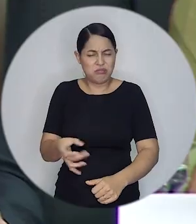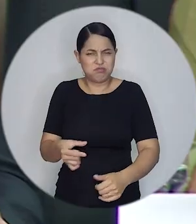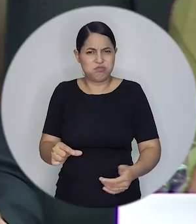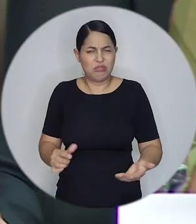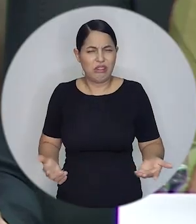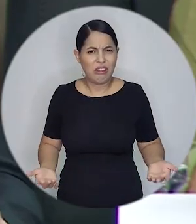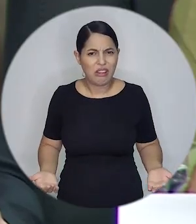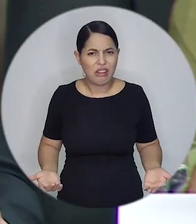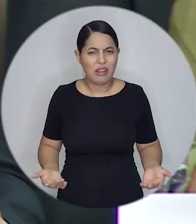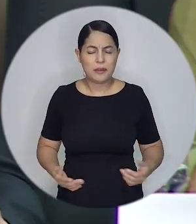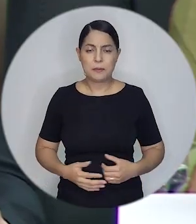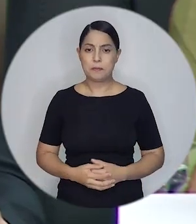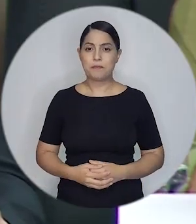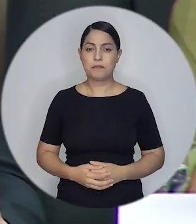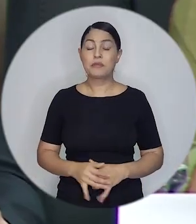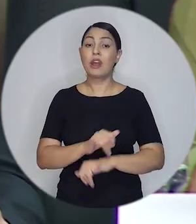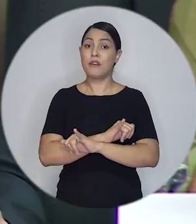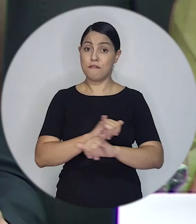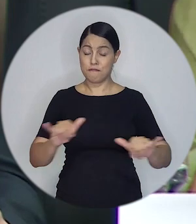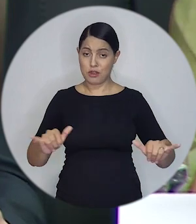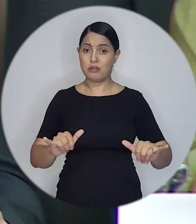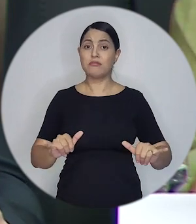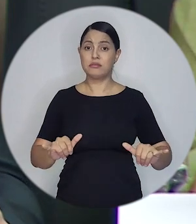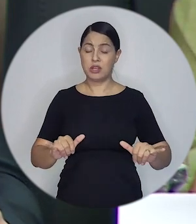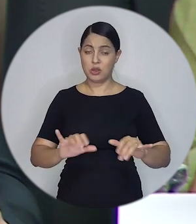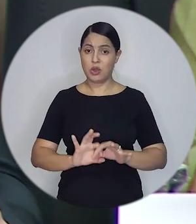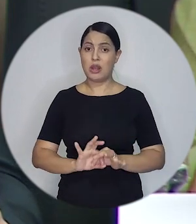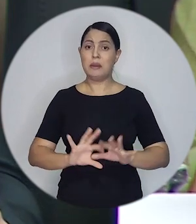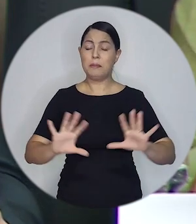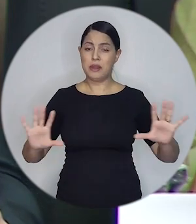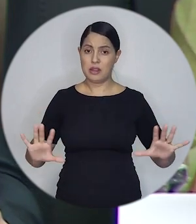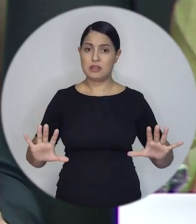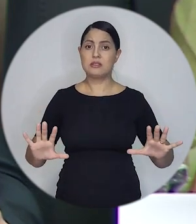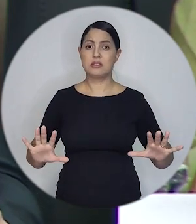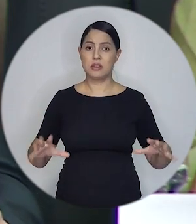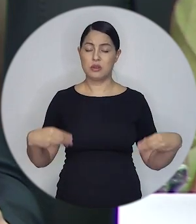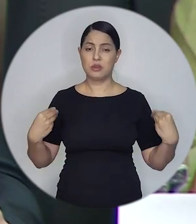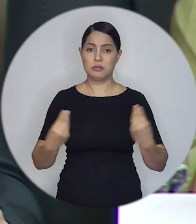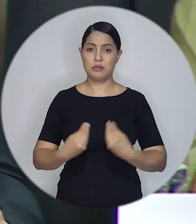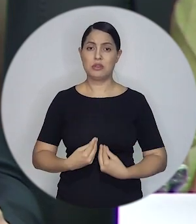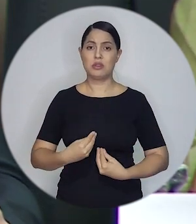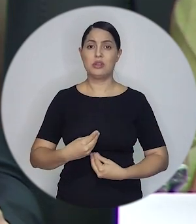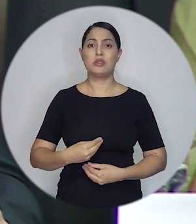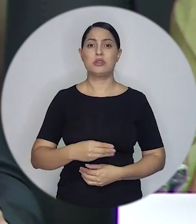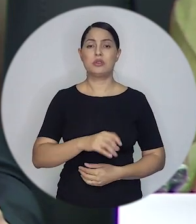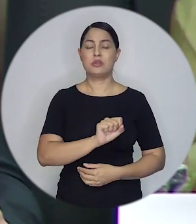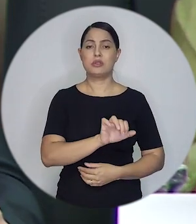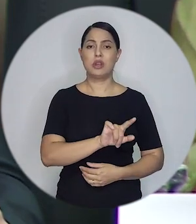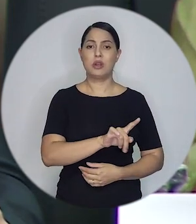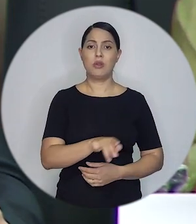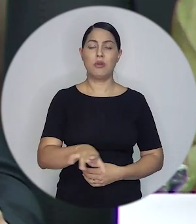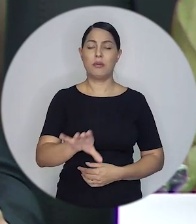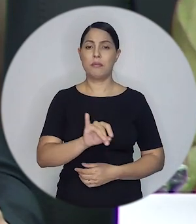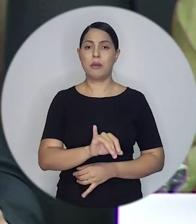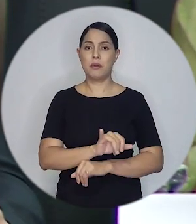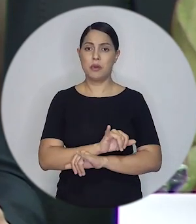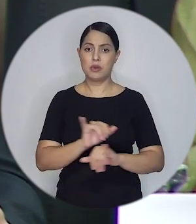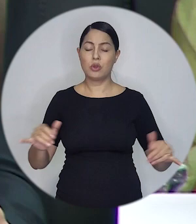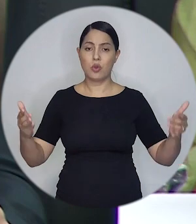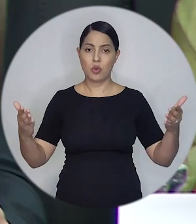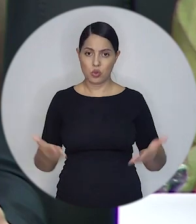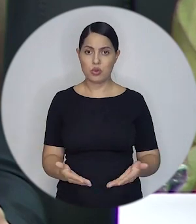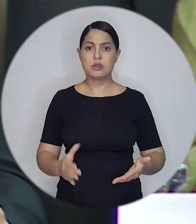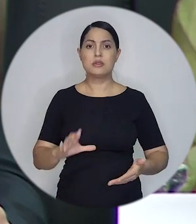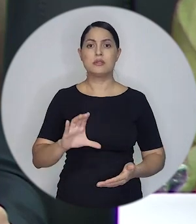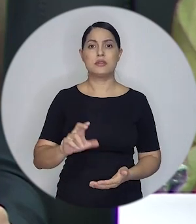sub-raças. Adianto aos senhores e às senhoras, com a autorização do ministro Luiz Felipe Salomão, Corregedor Nacional de Justiça,